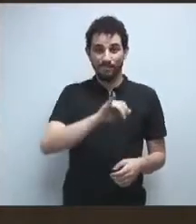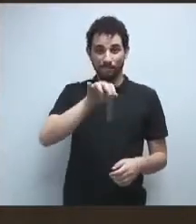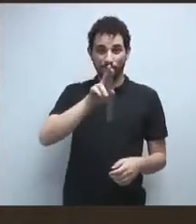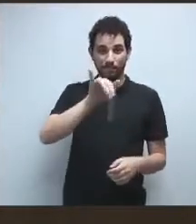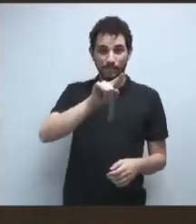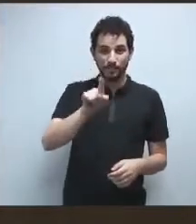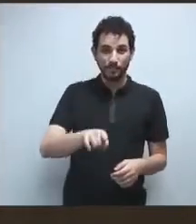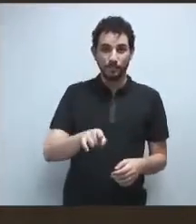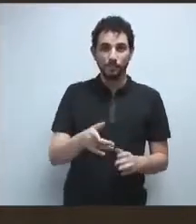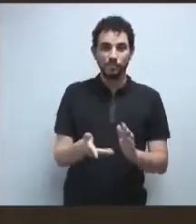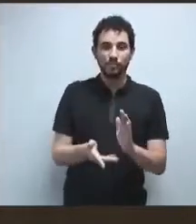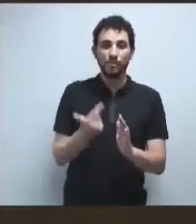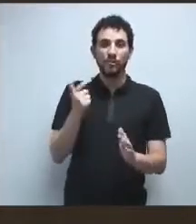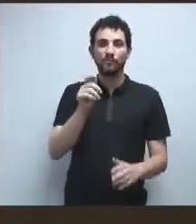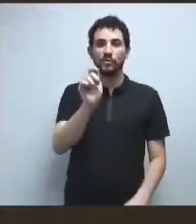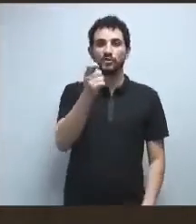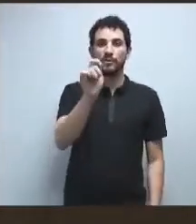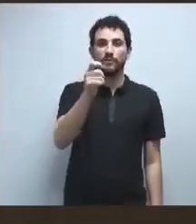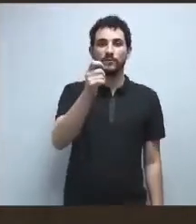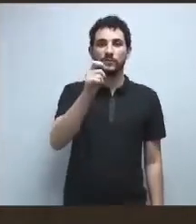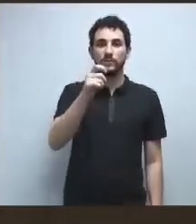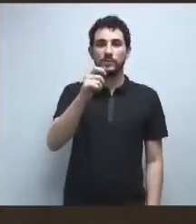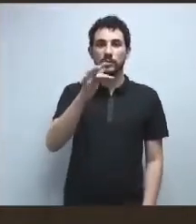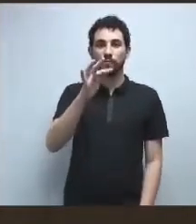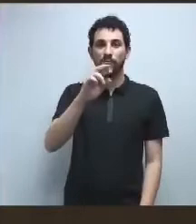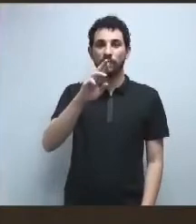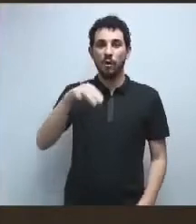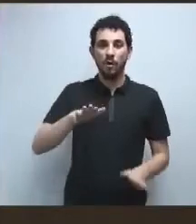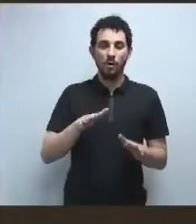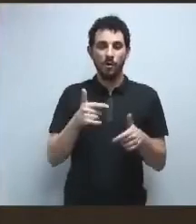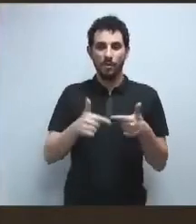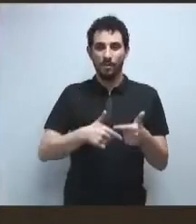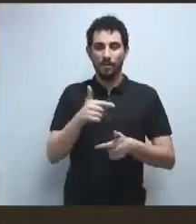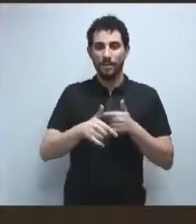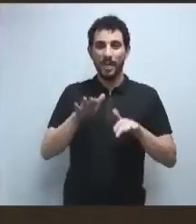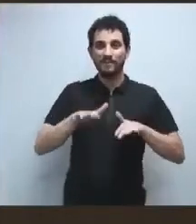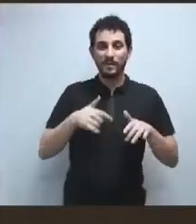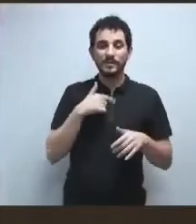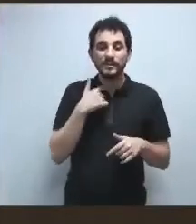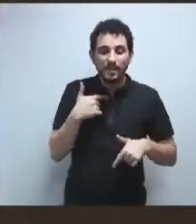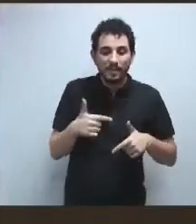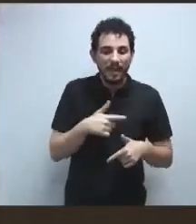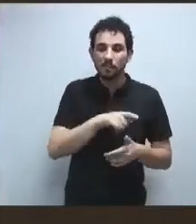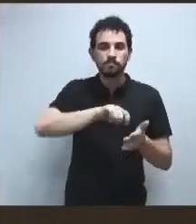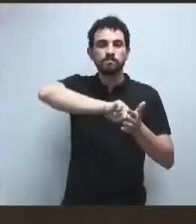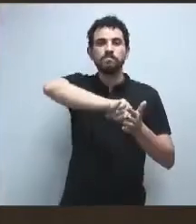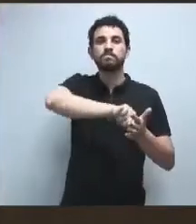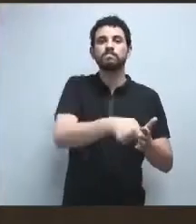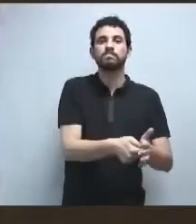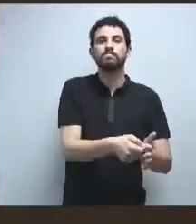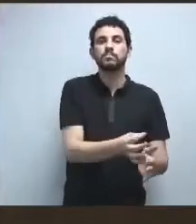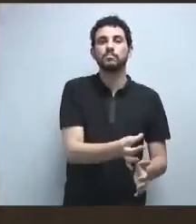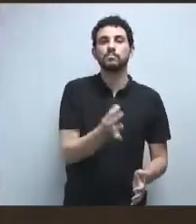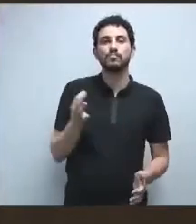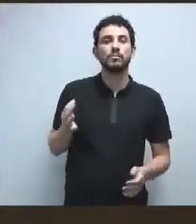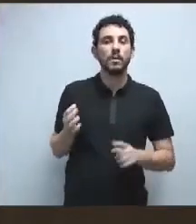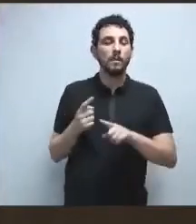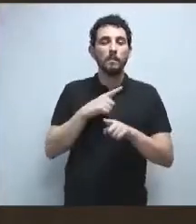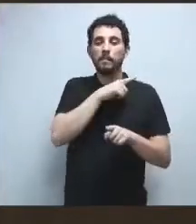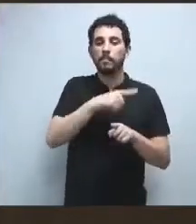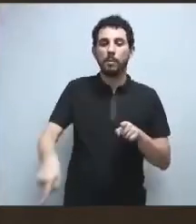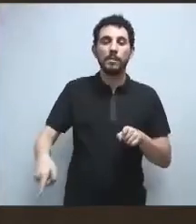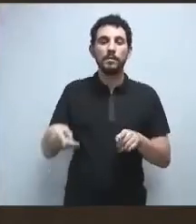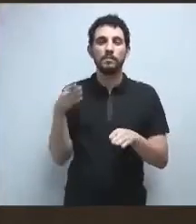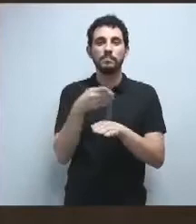tirava chave do fórum porque às vezes o promotor queria trabalhar mais tarde ele tirava chave do fórum e proibia de